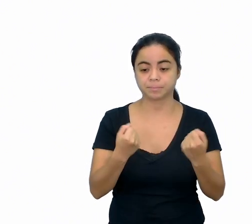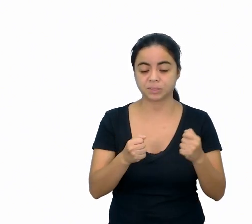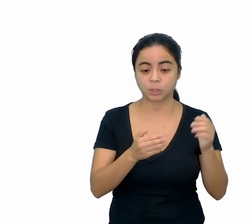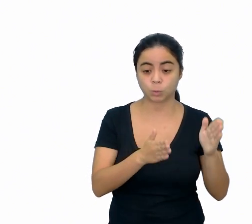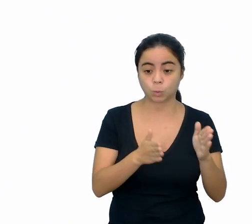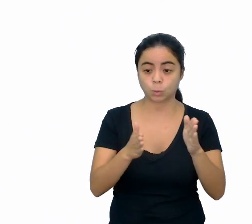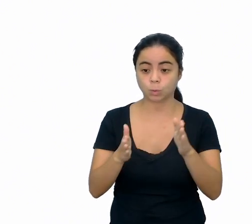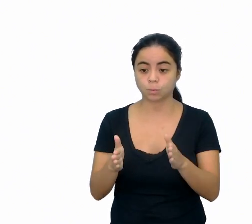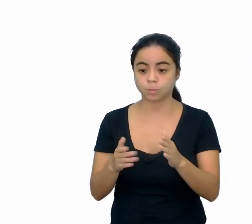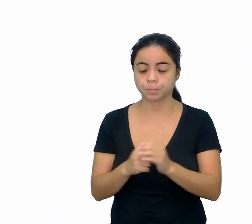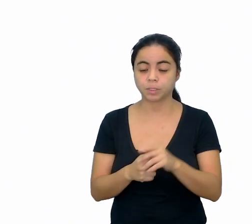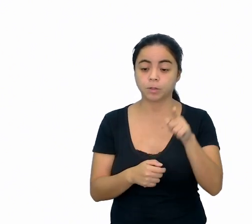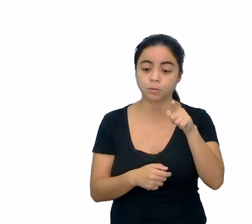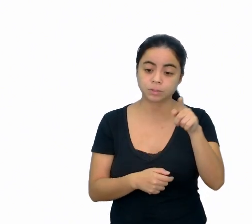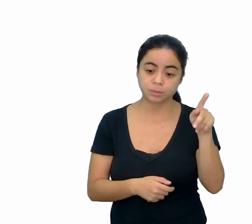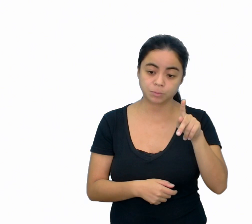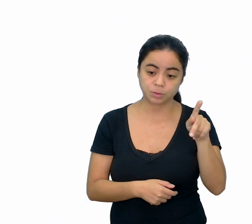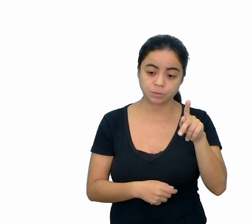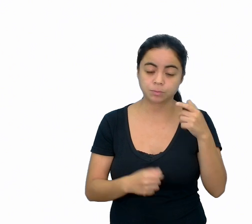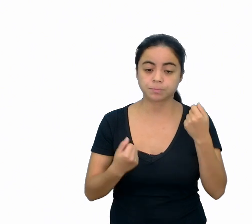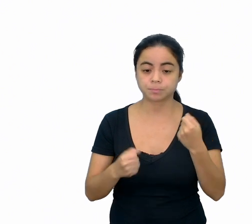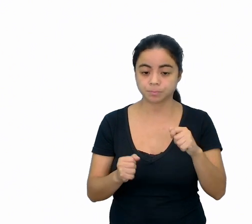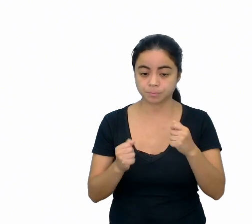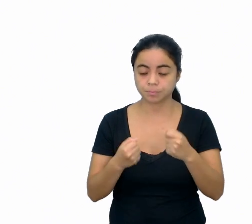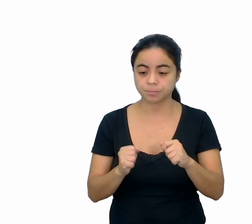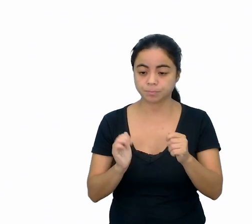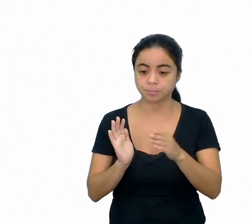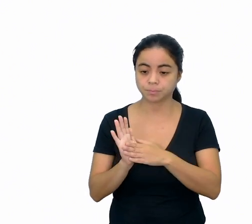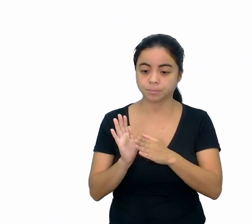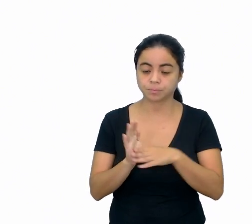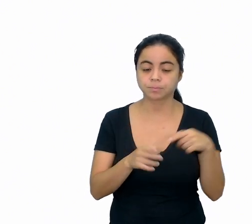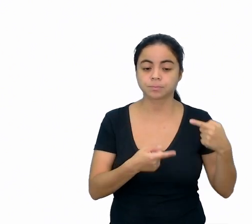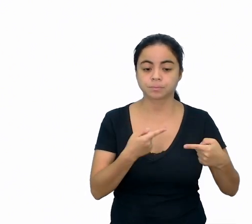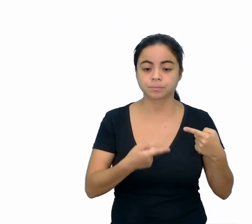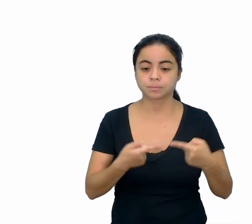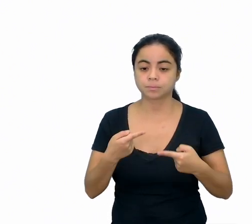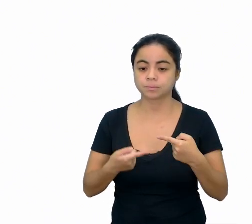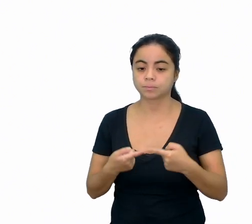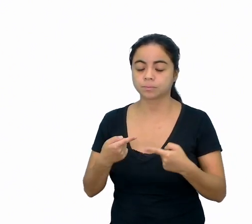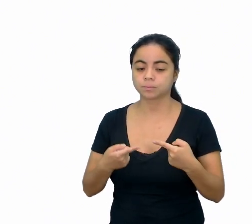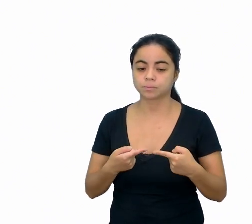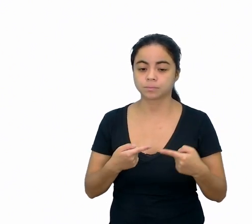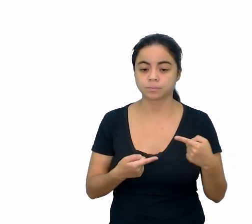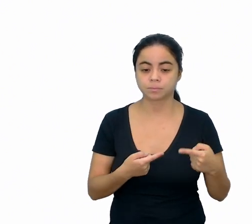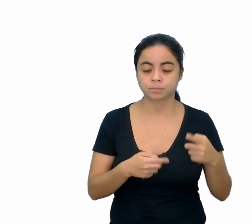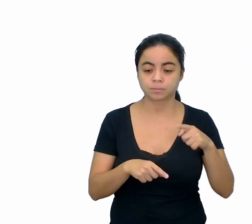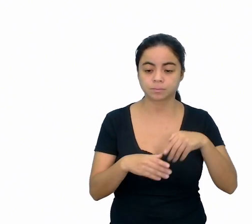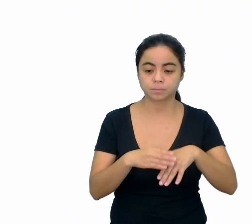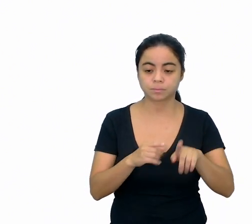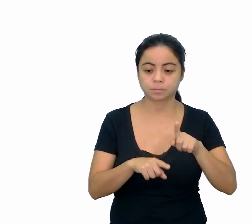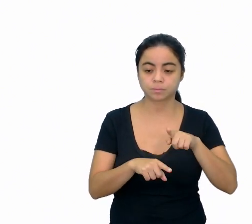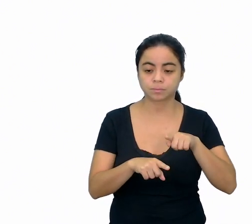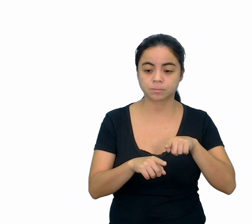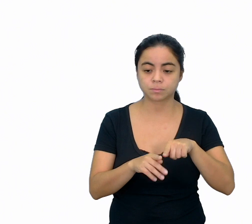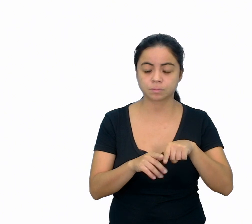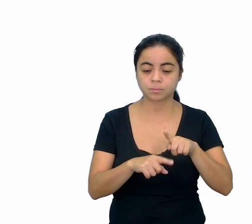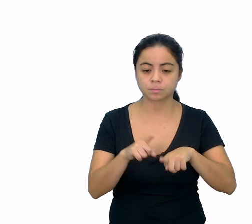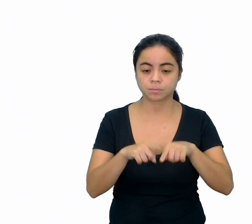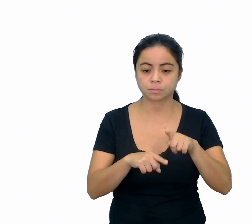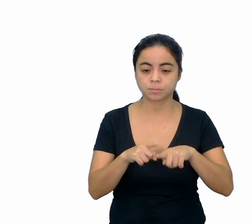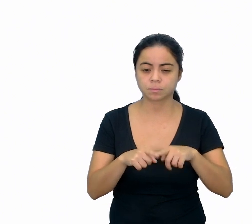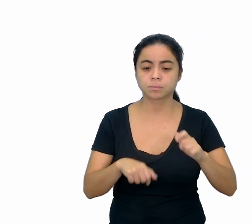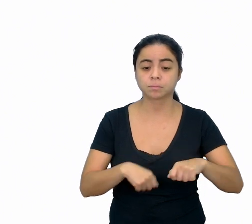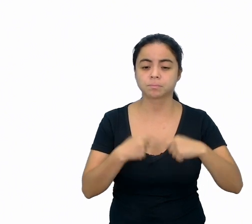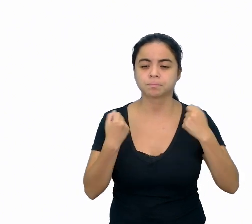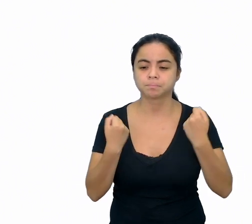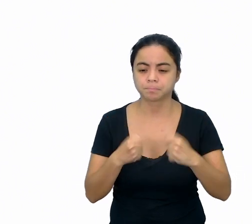você, professor, professora, deverá propor e discutir as questões do material que visam potencializar as